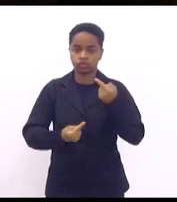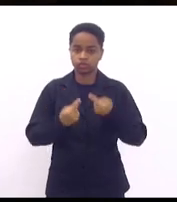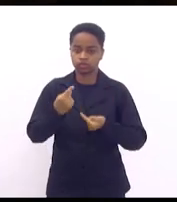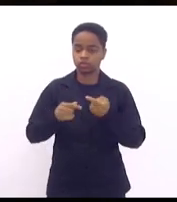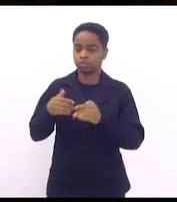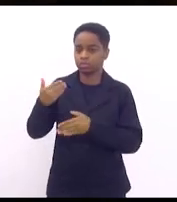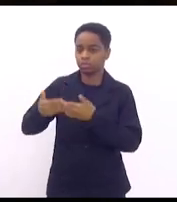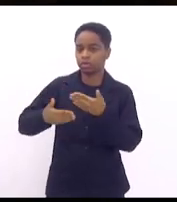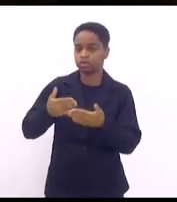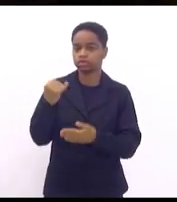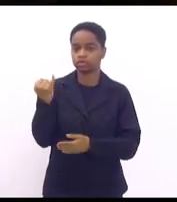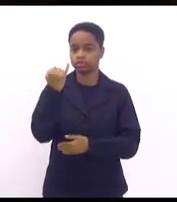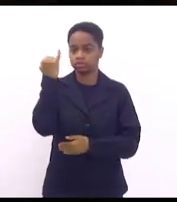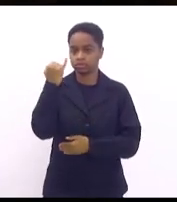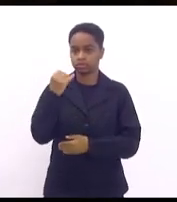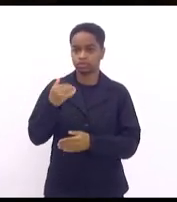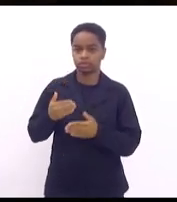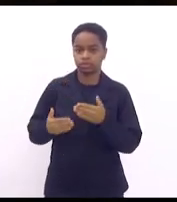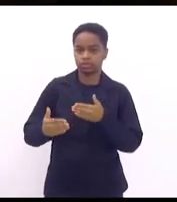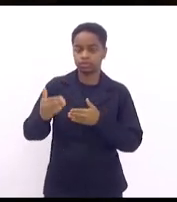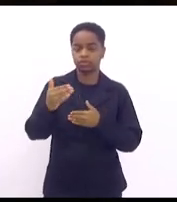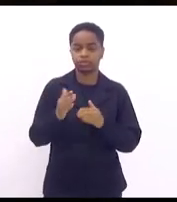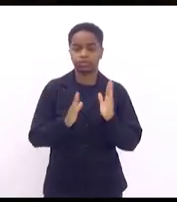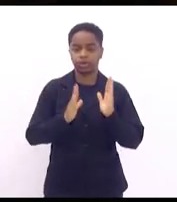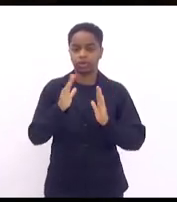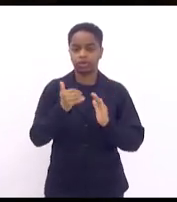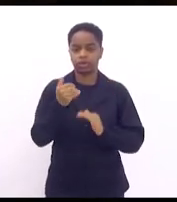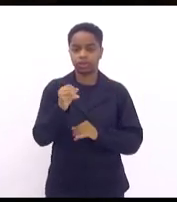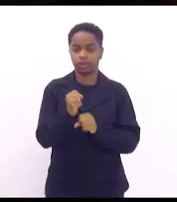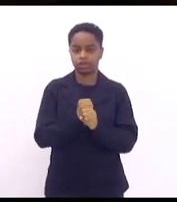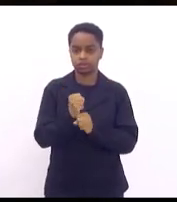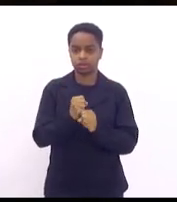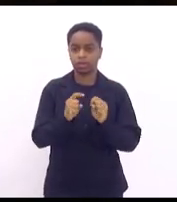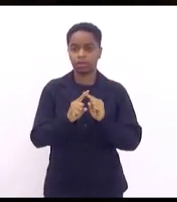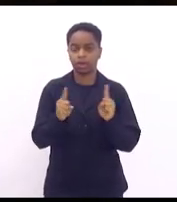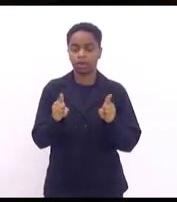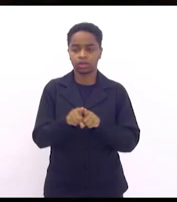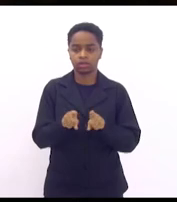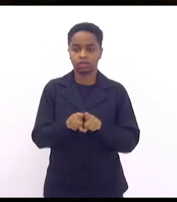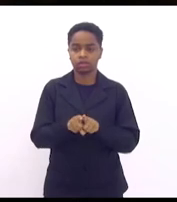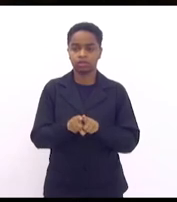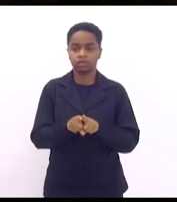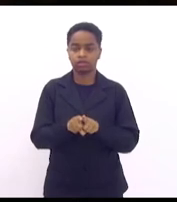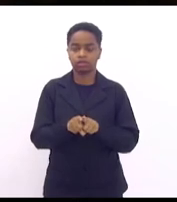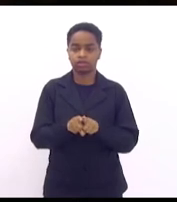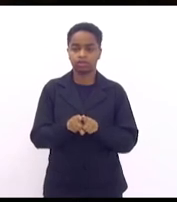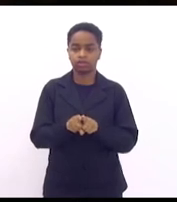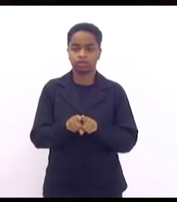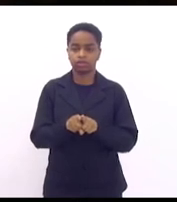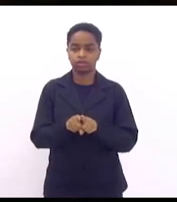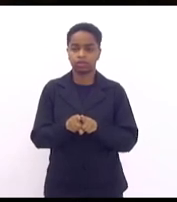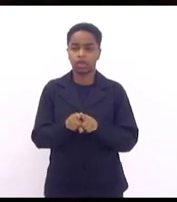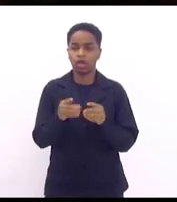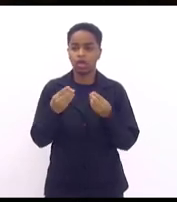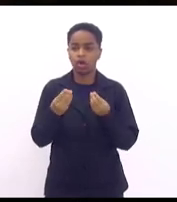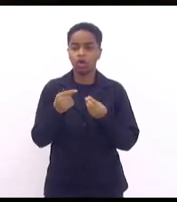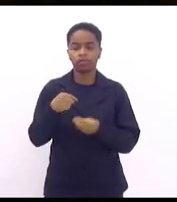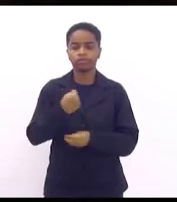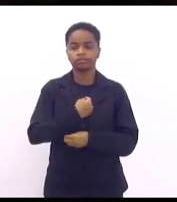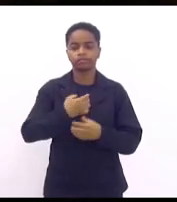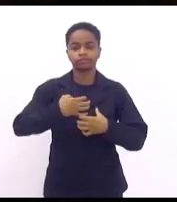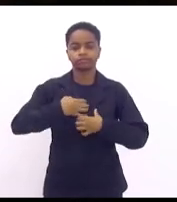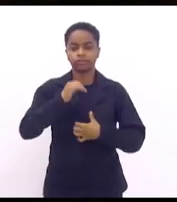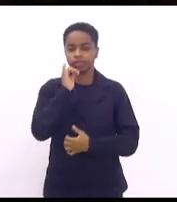tão importante para os próximos 10 anos, mas também o quanto que isso nos deixa triste